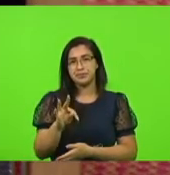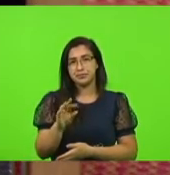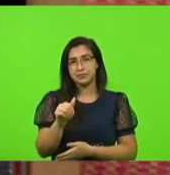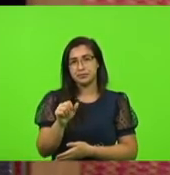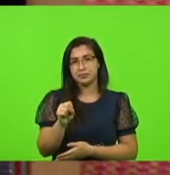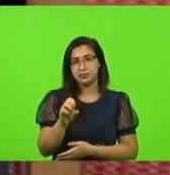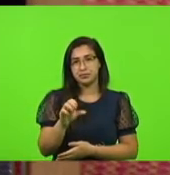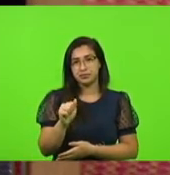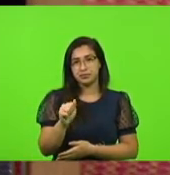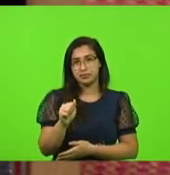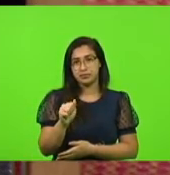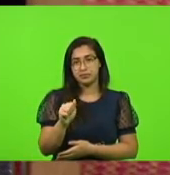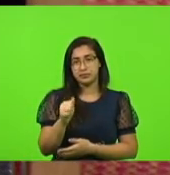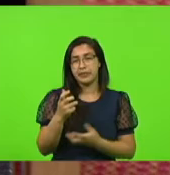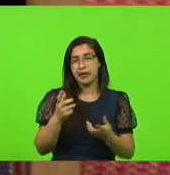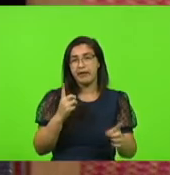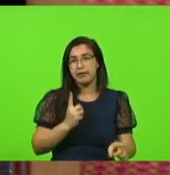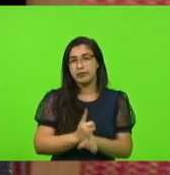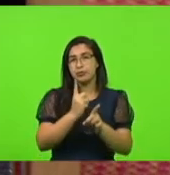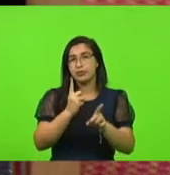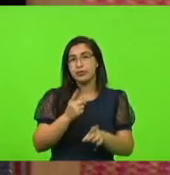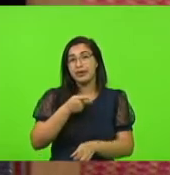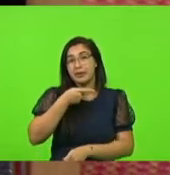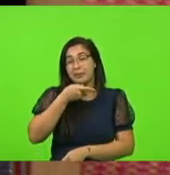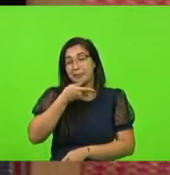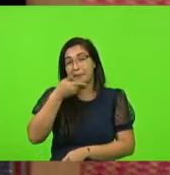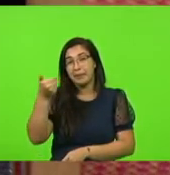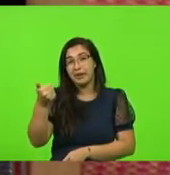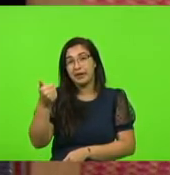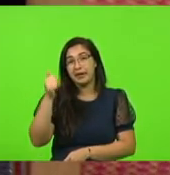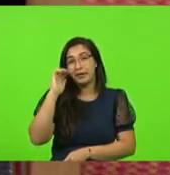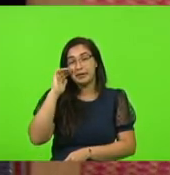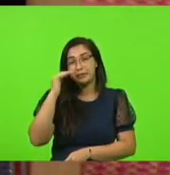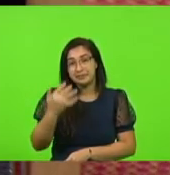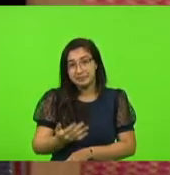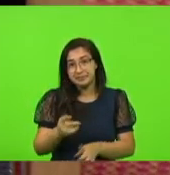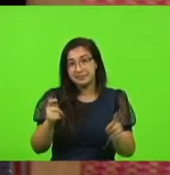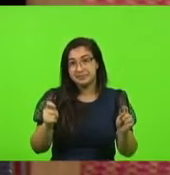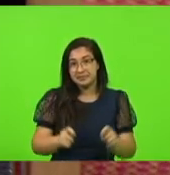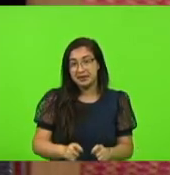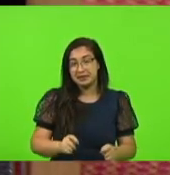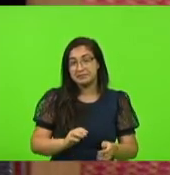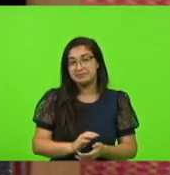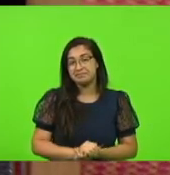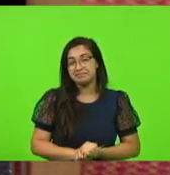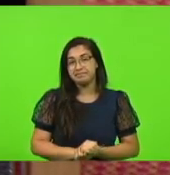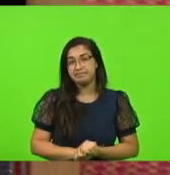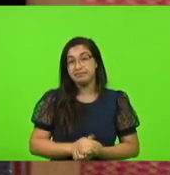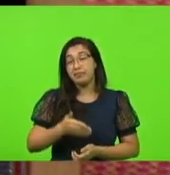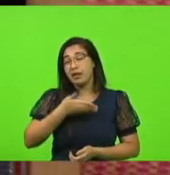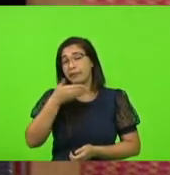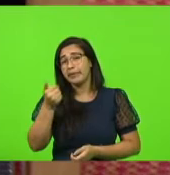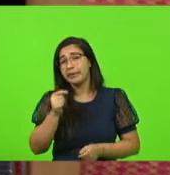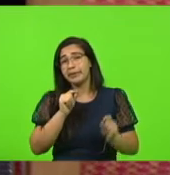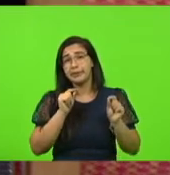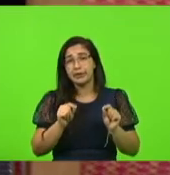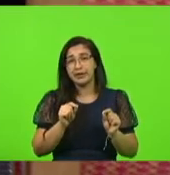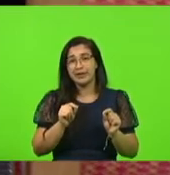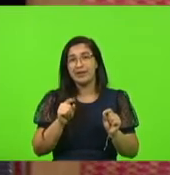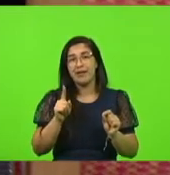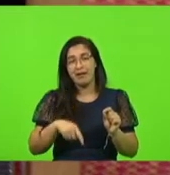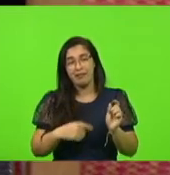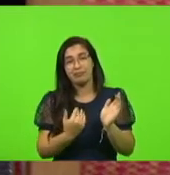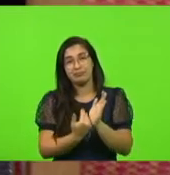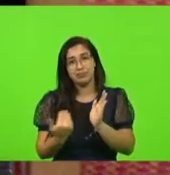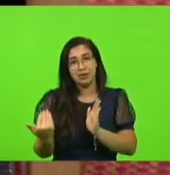encontrar a melhor solução. Eu disse que talvez a melhor forma tivesse sido um